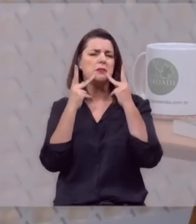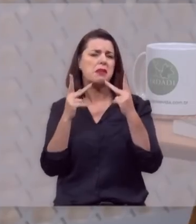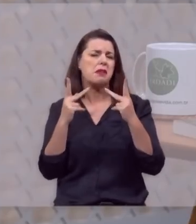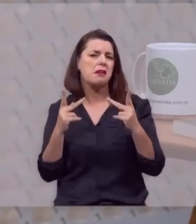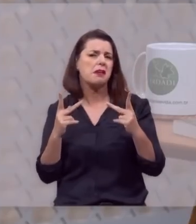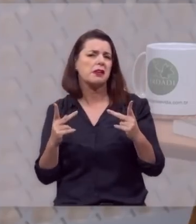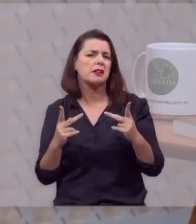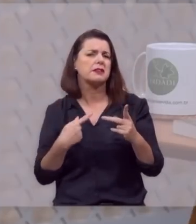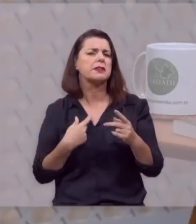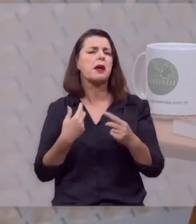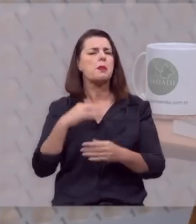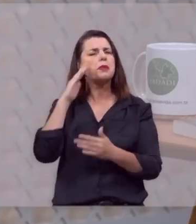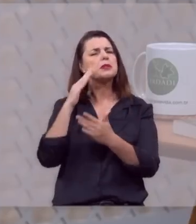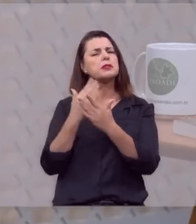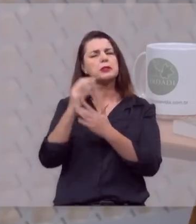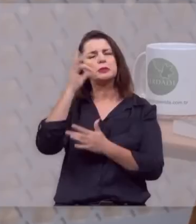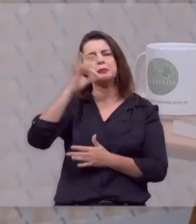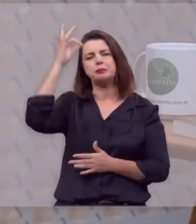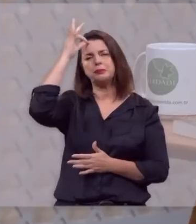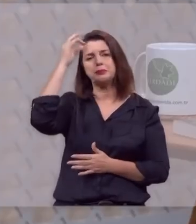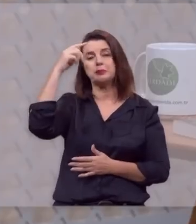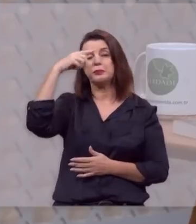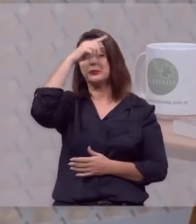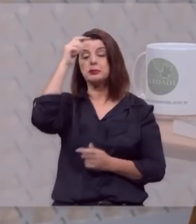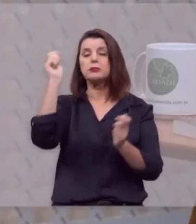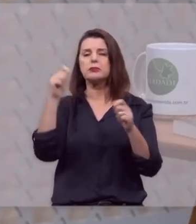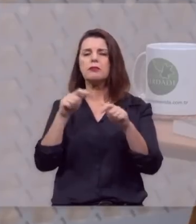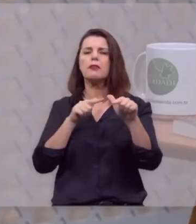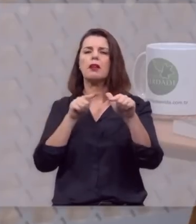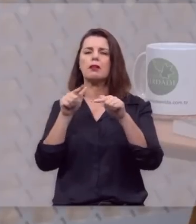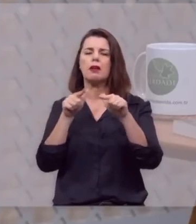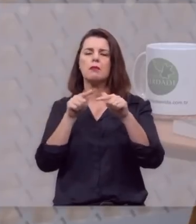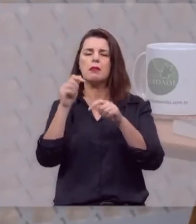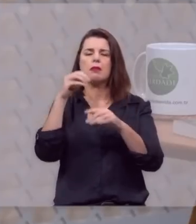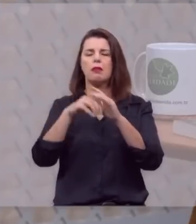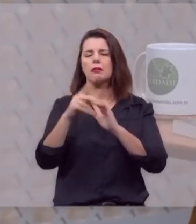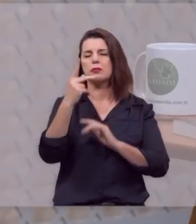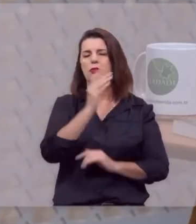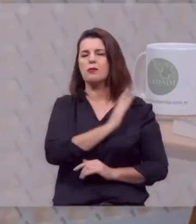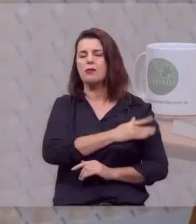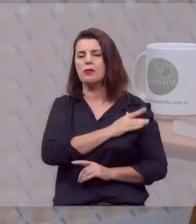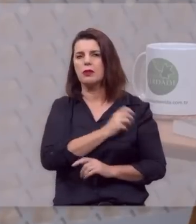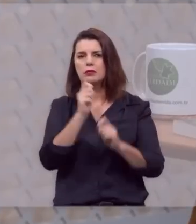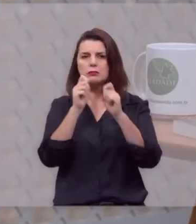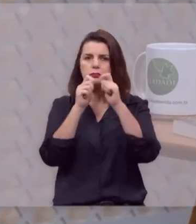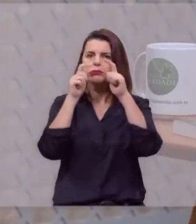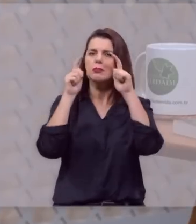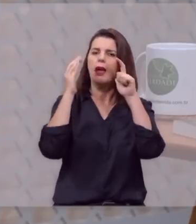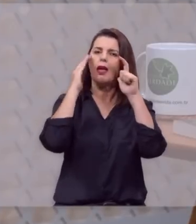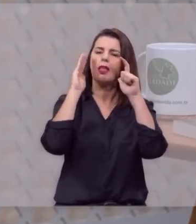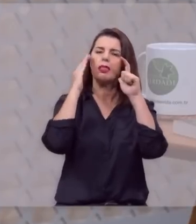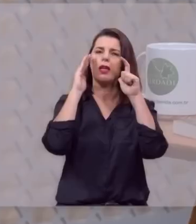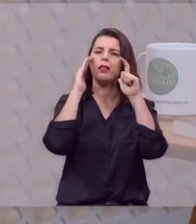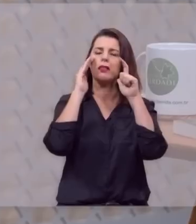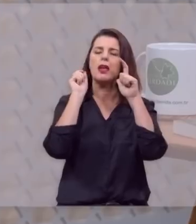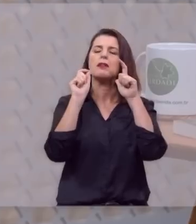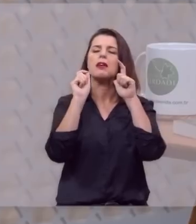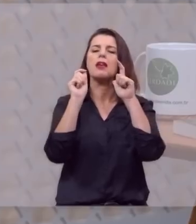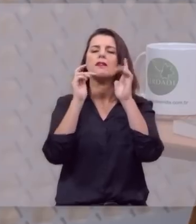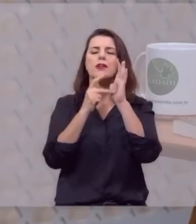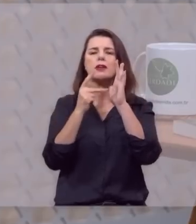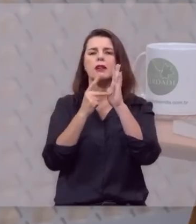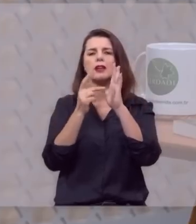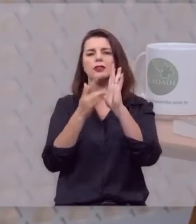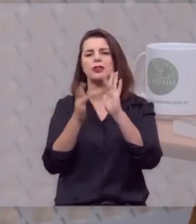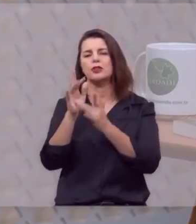mensagem, eu creio que o Espírito Santo pode impactar o seu coração, abrir os seus olhos para compreender quem de